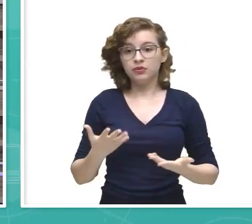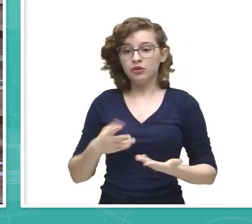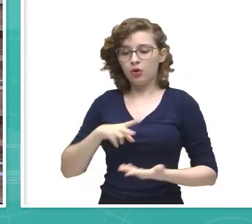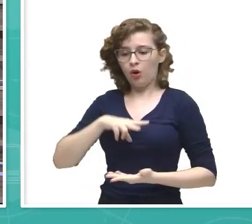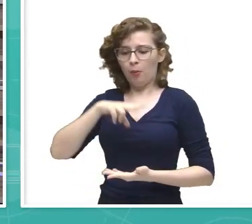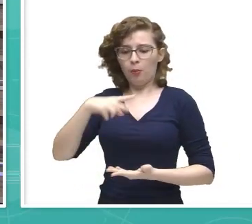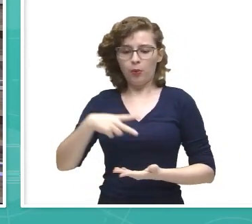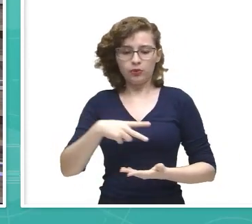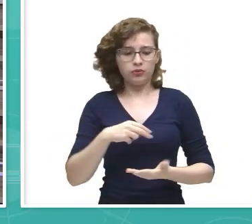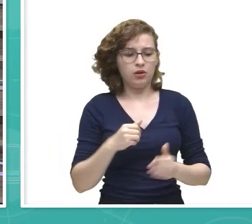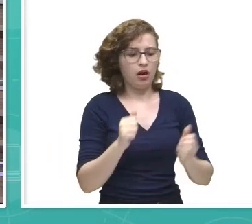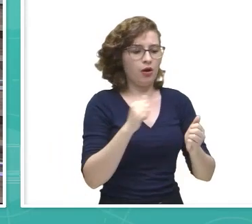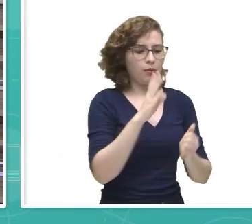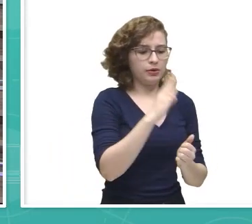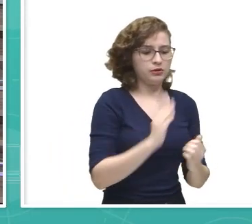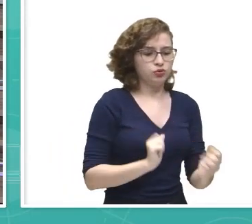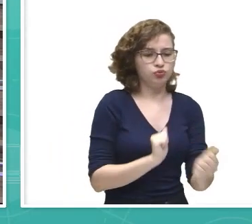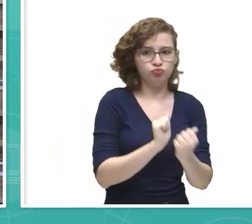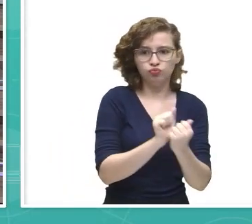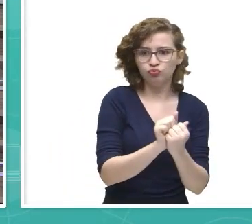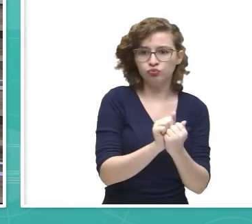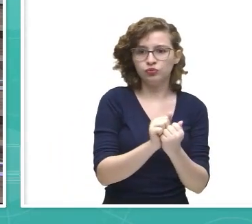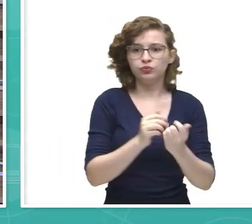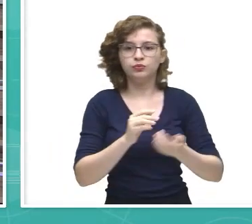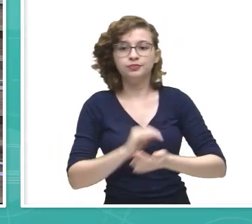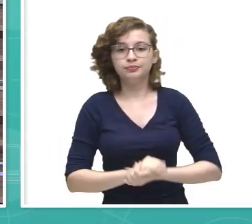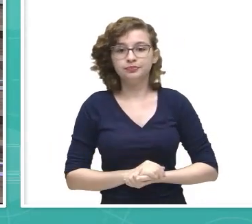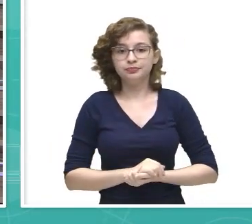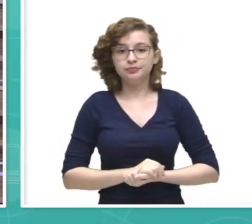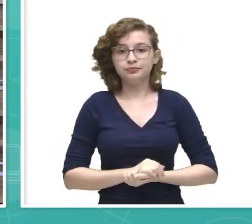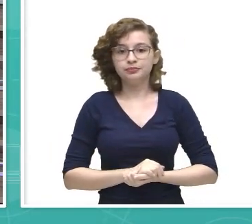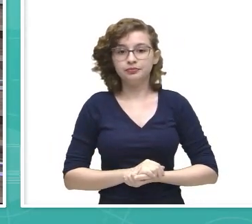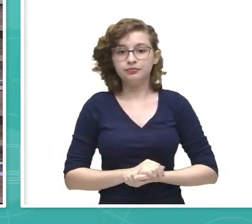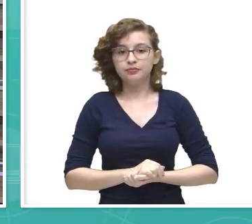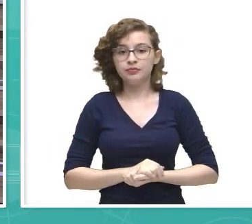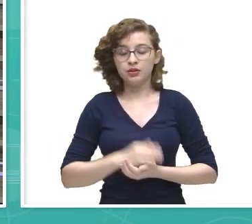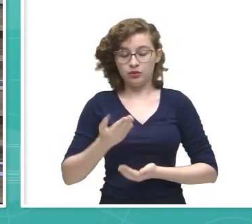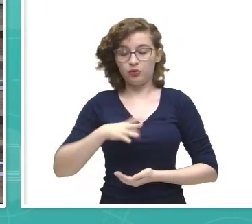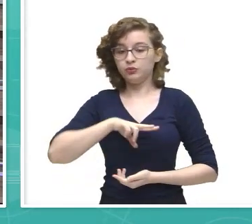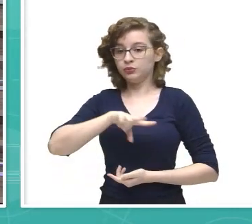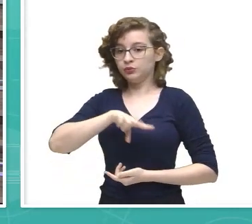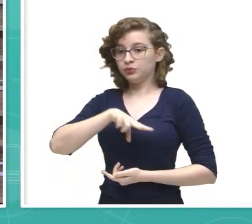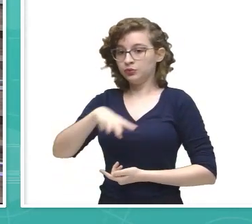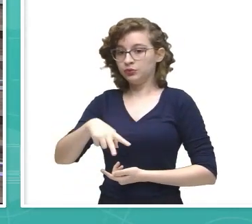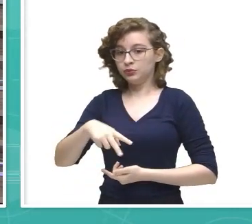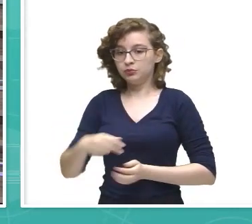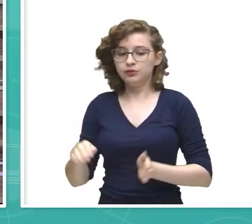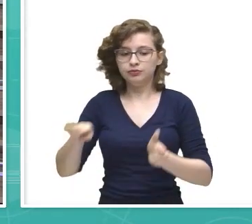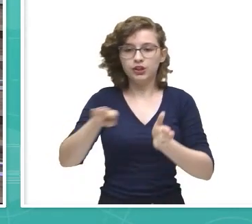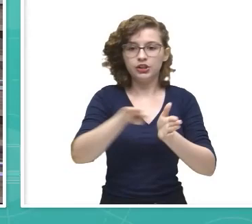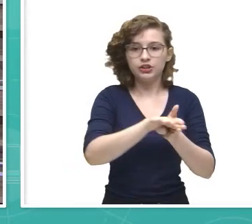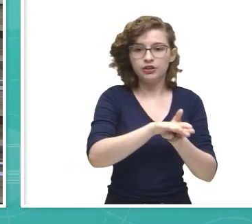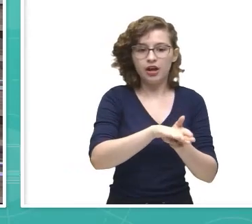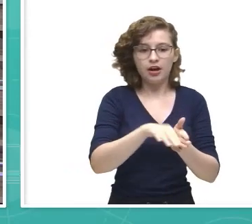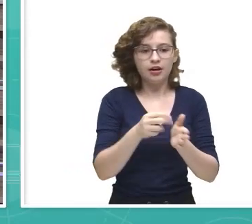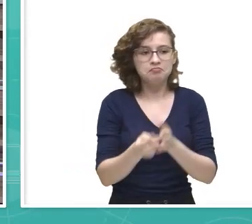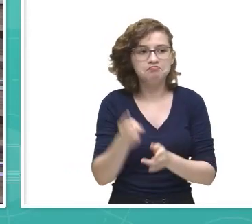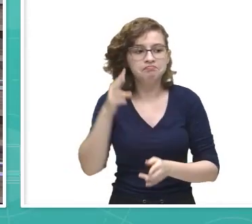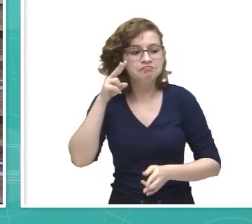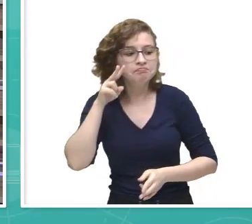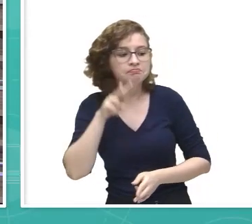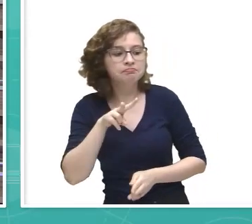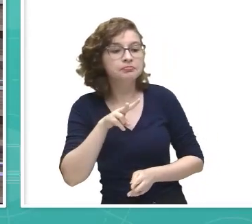América. Basicamente é isso, gente. Quando os portugueses atracaram no Brasil e chegaram aqui, viram primeiramente